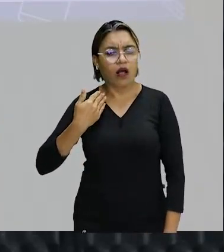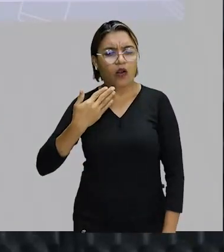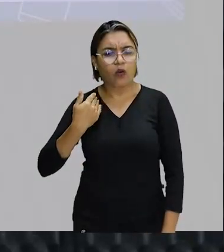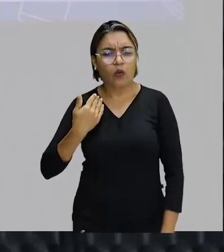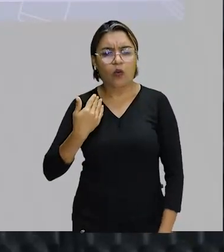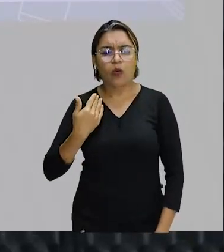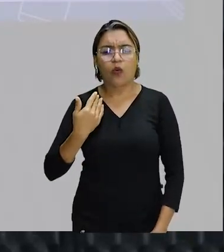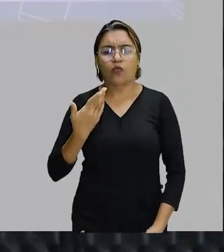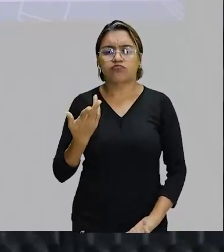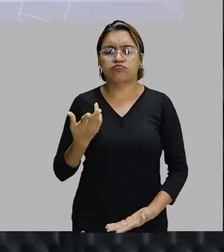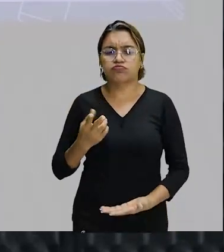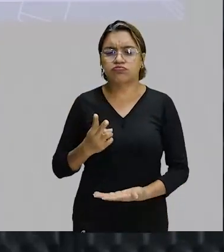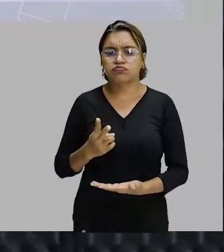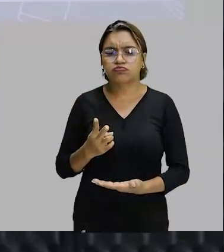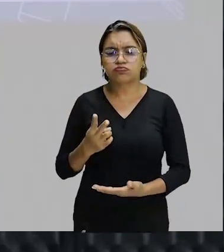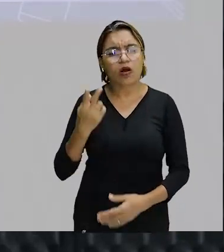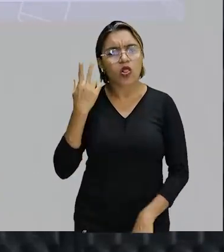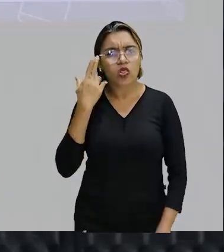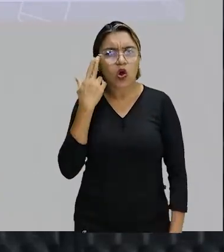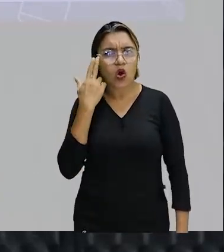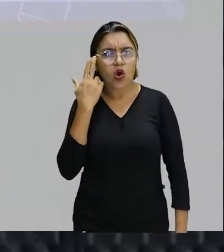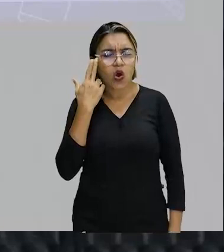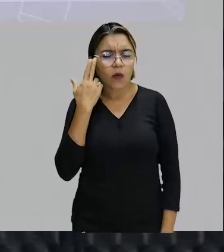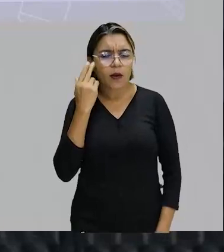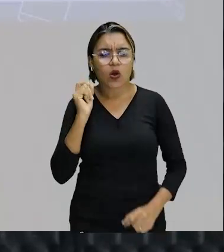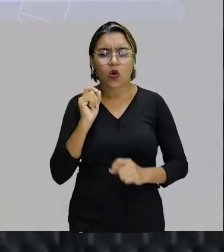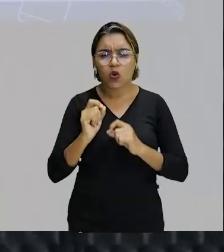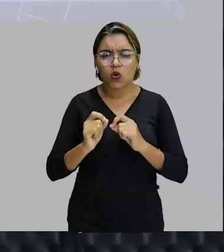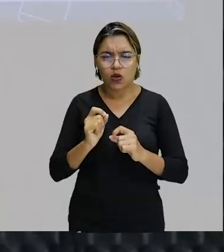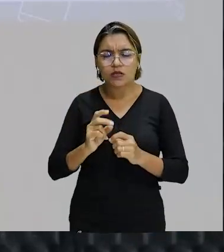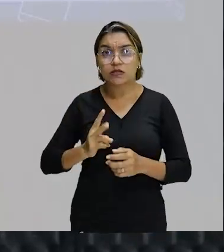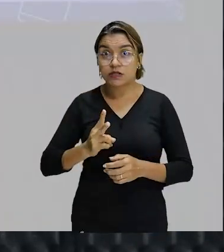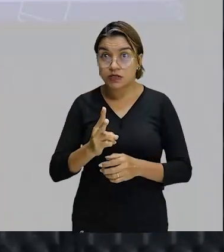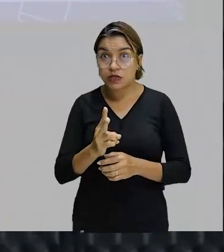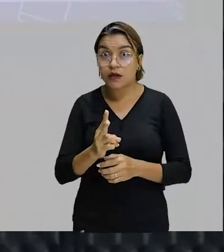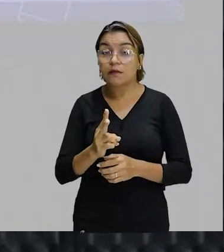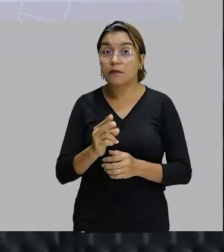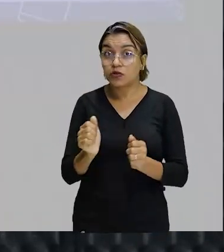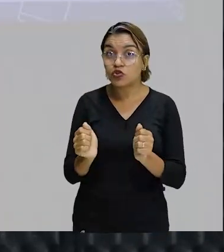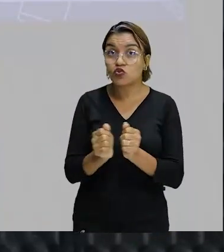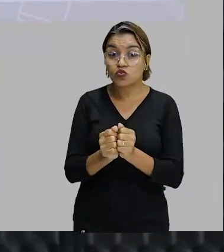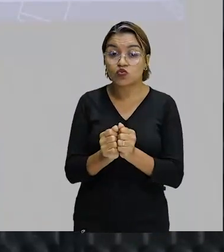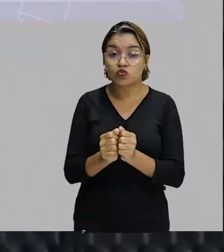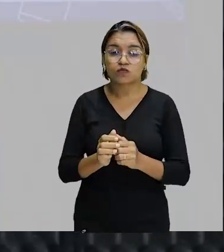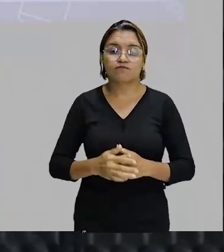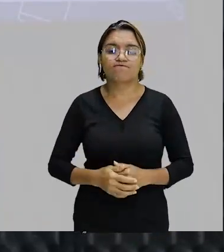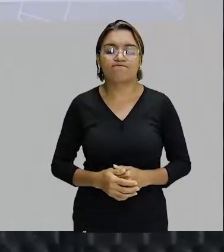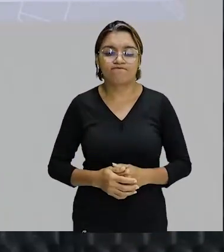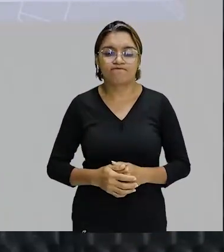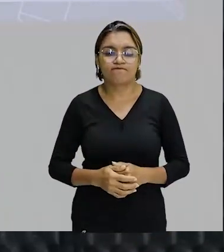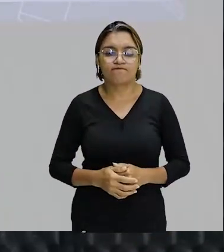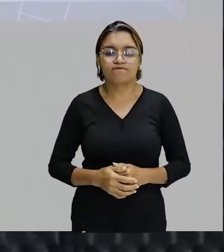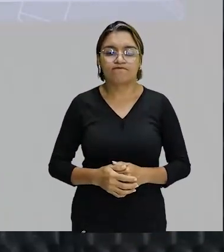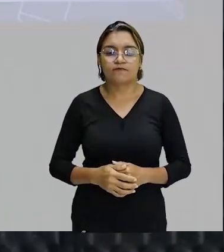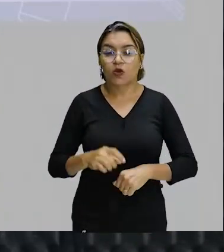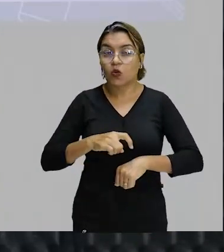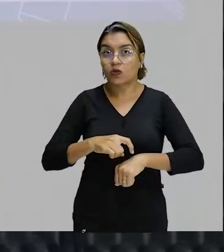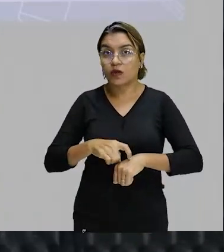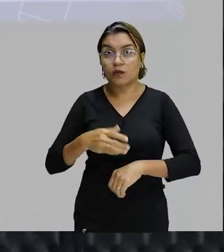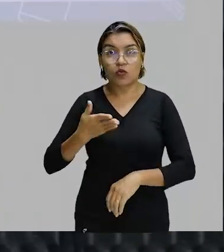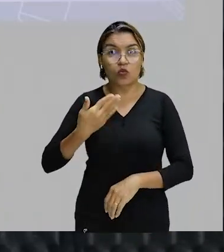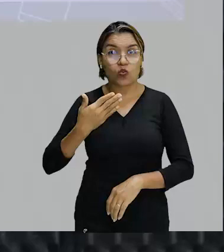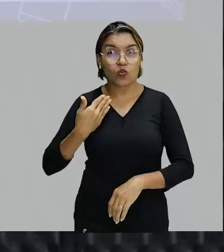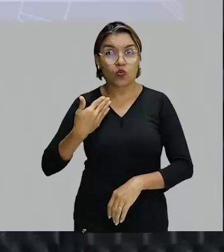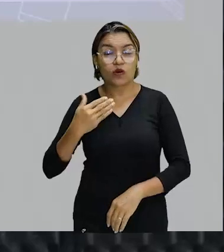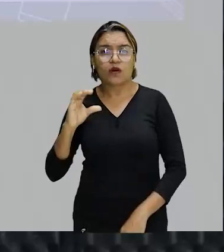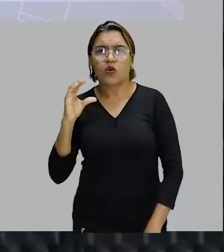sempre acompanhando esse verbo auxiliar, esse verbo to be ou o verbo to have. O verão é normalmente